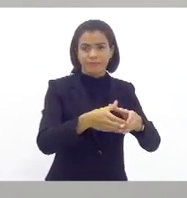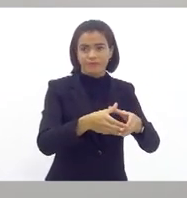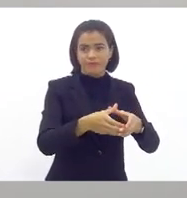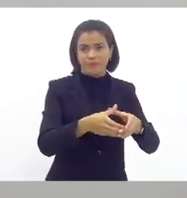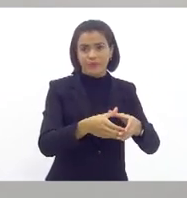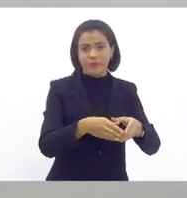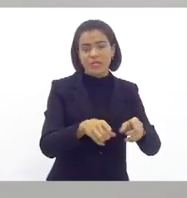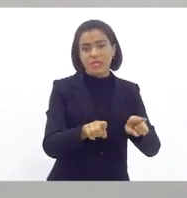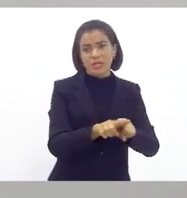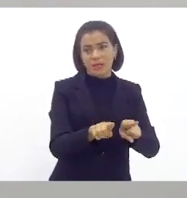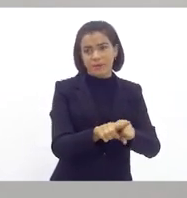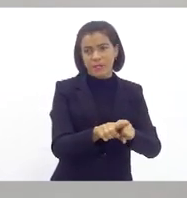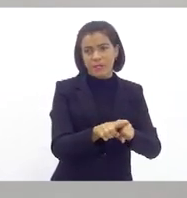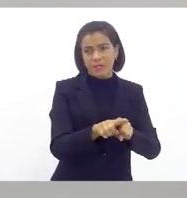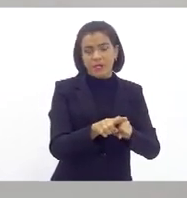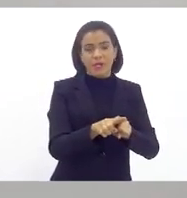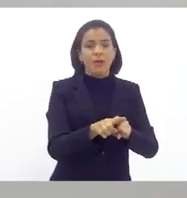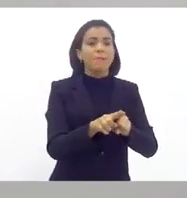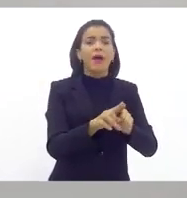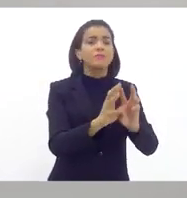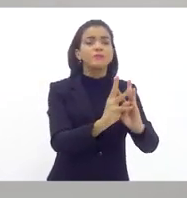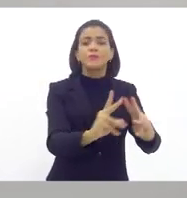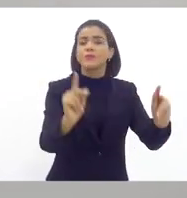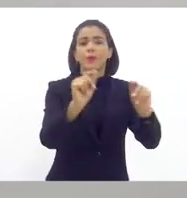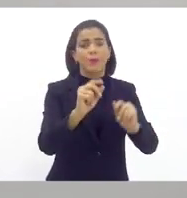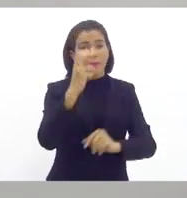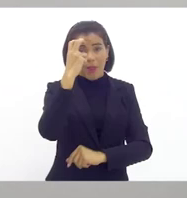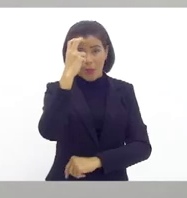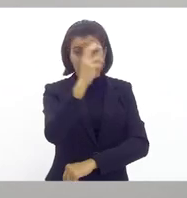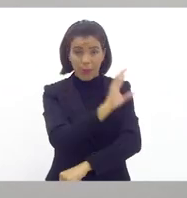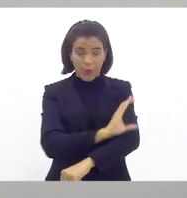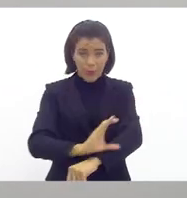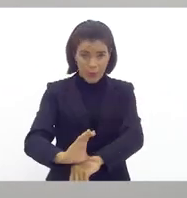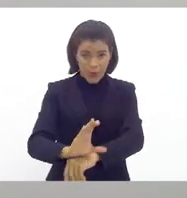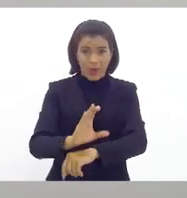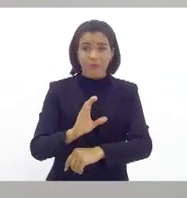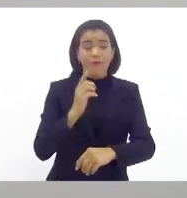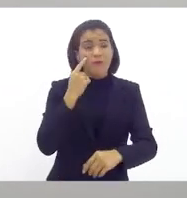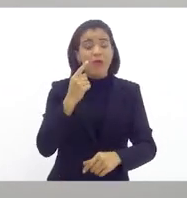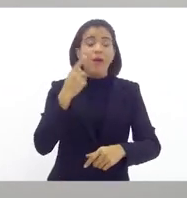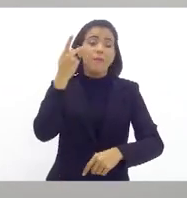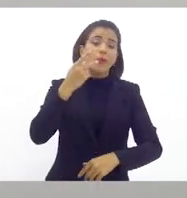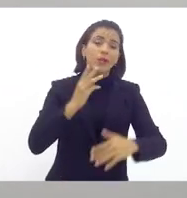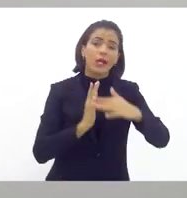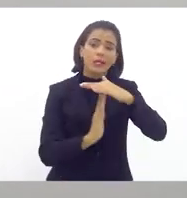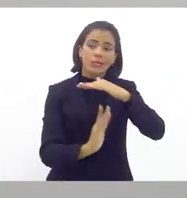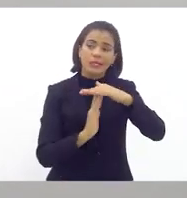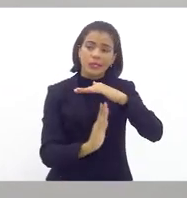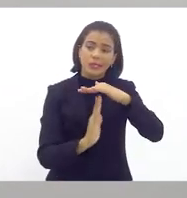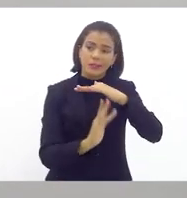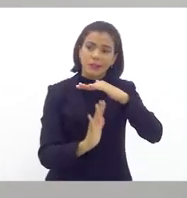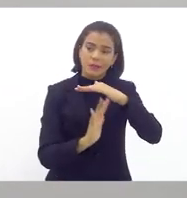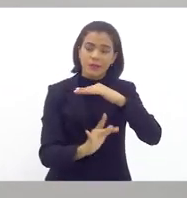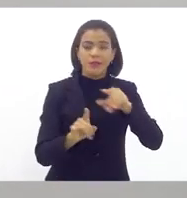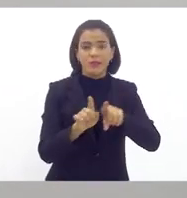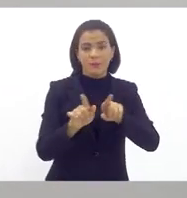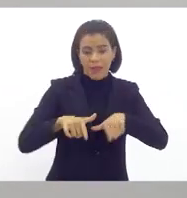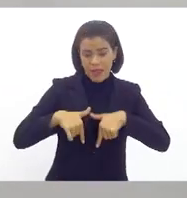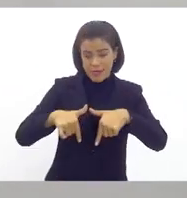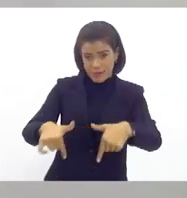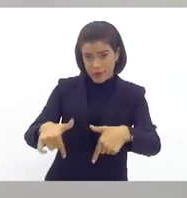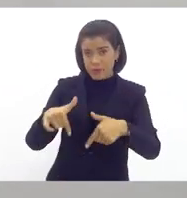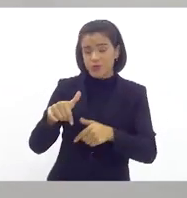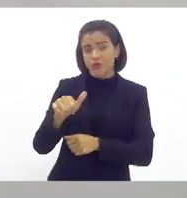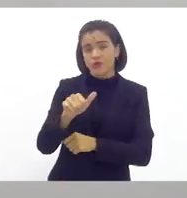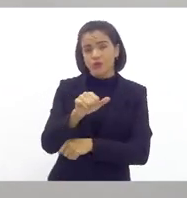efetivamente a cultura desses povos. Basta ver a política de migração, basta ver também as ações do Estado